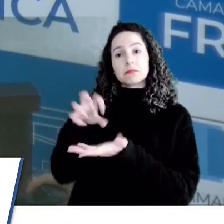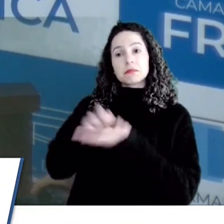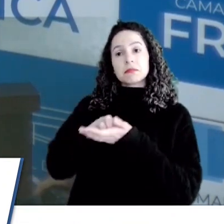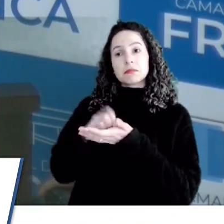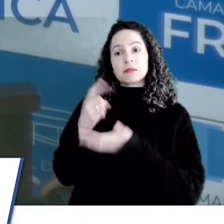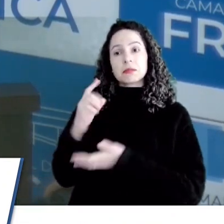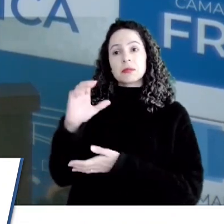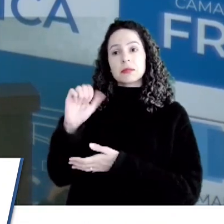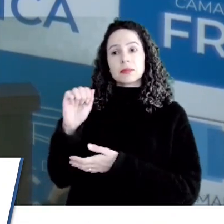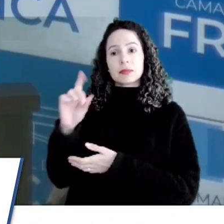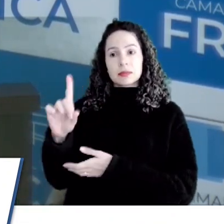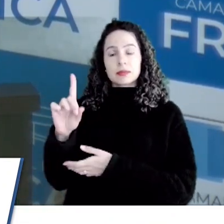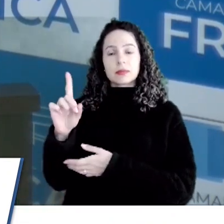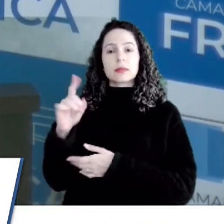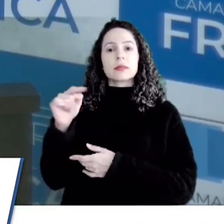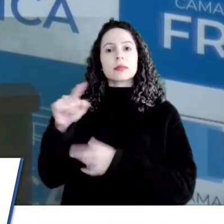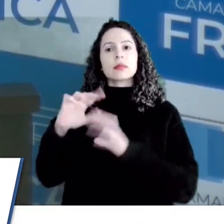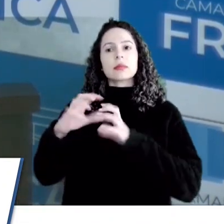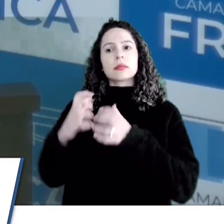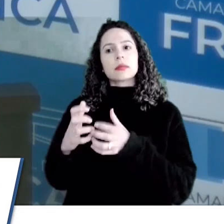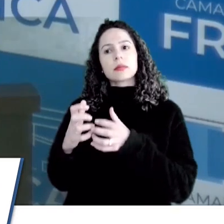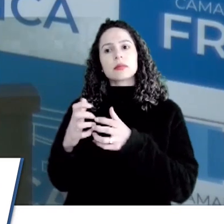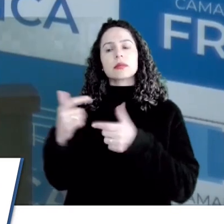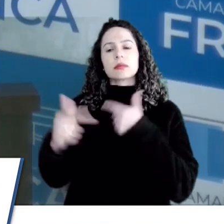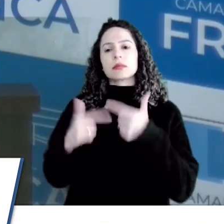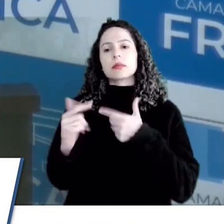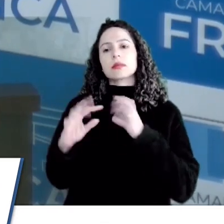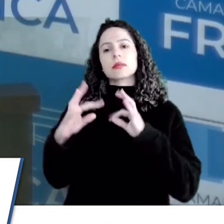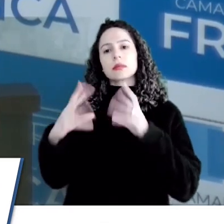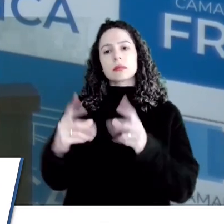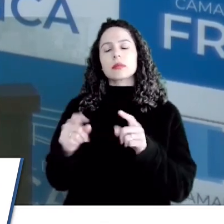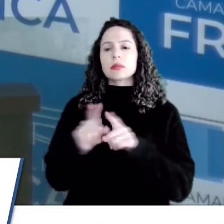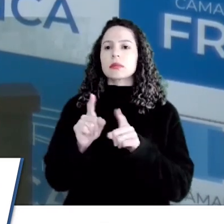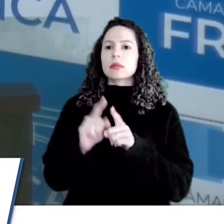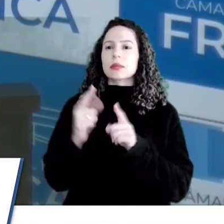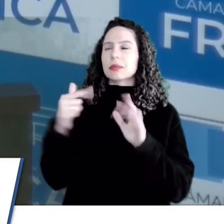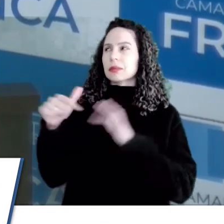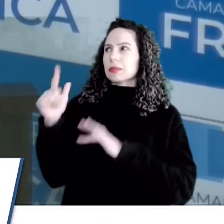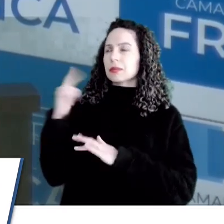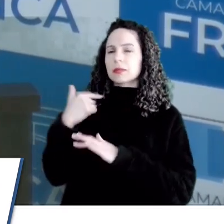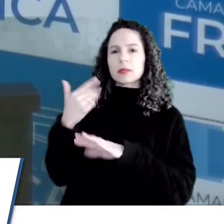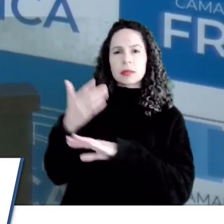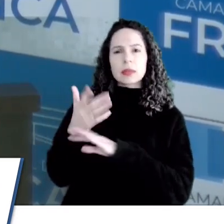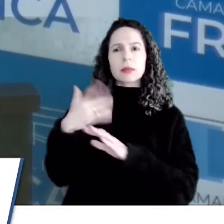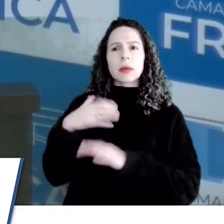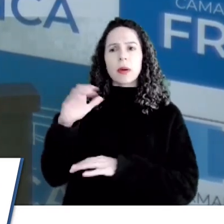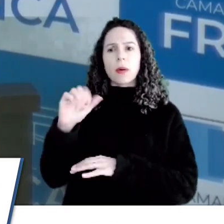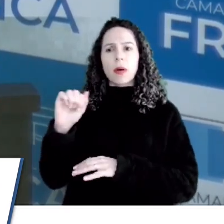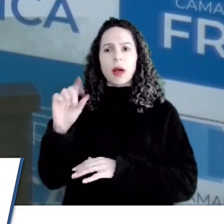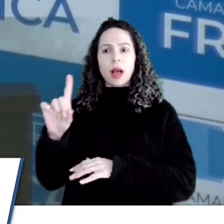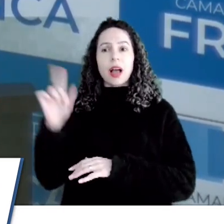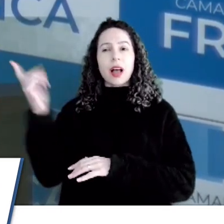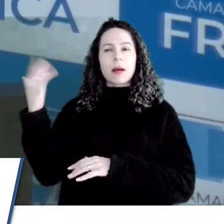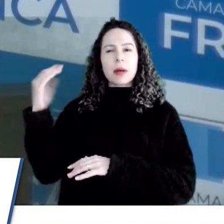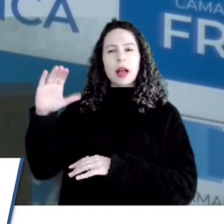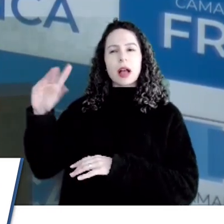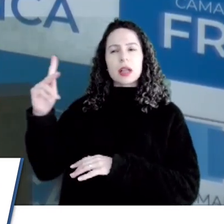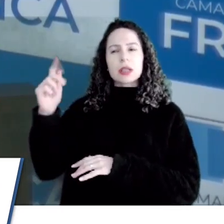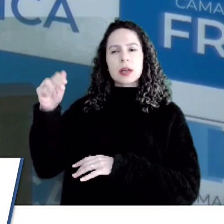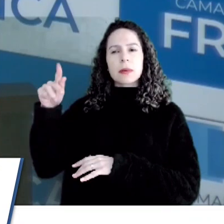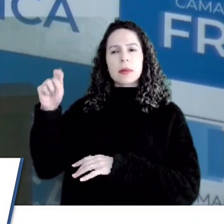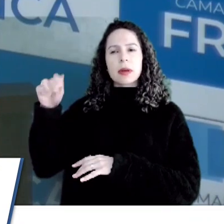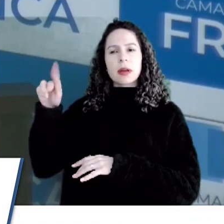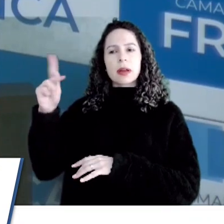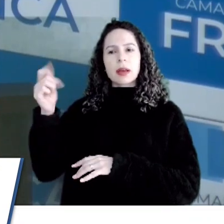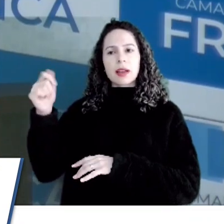trabalho. Estive lá na última semana, para quem não sabe ainda, mas o Cadastro Único que era lá no Champagnat, agora mudou de local. Está lá